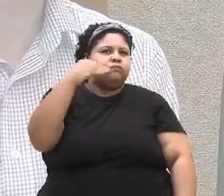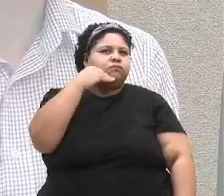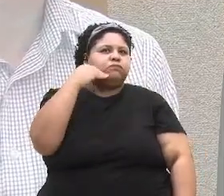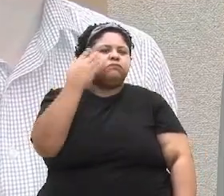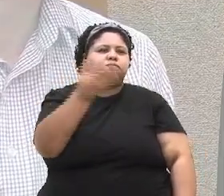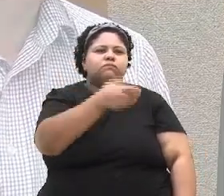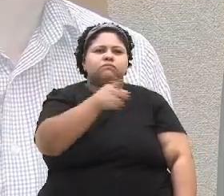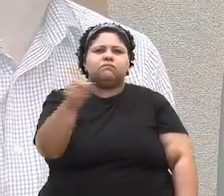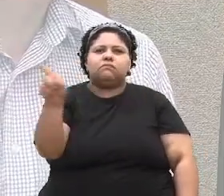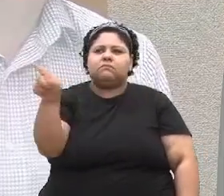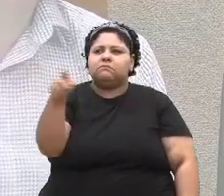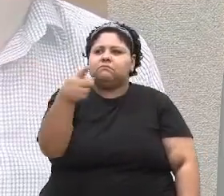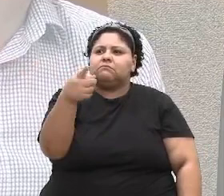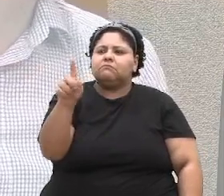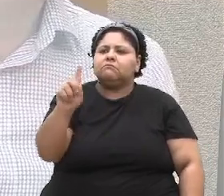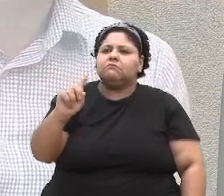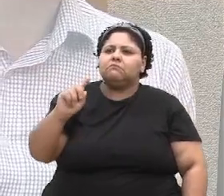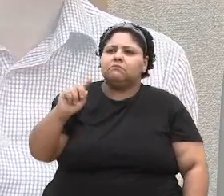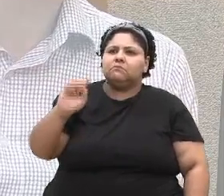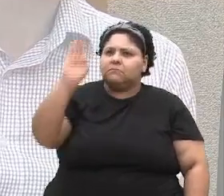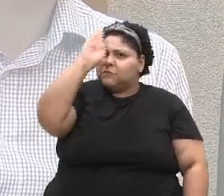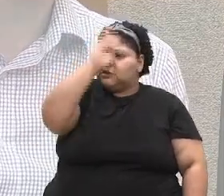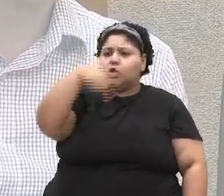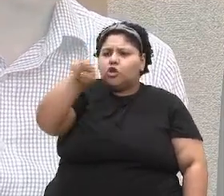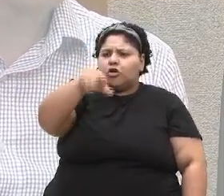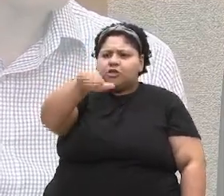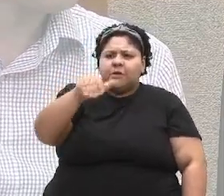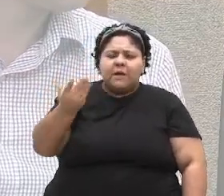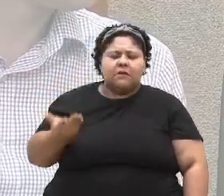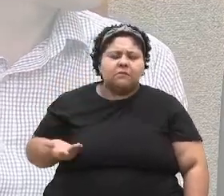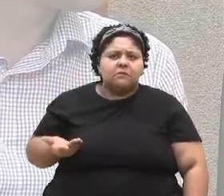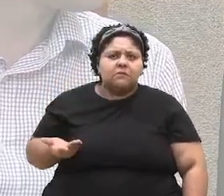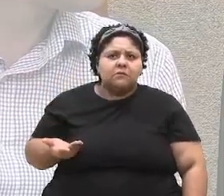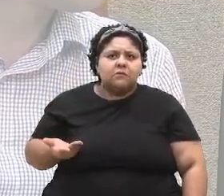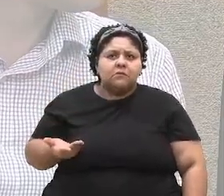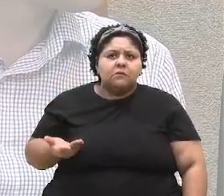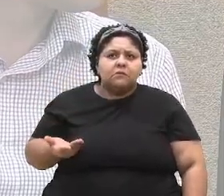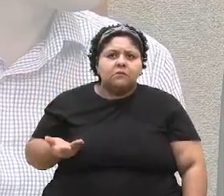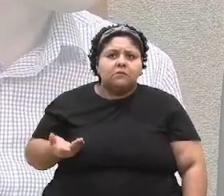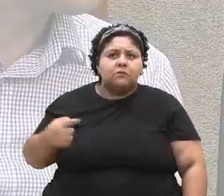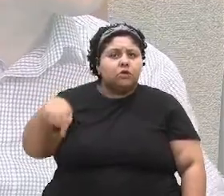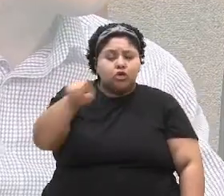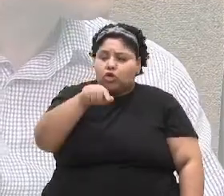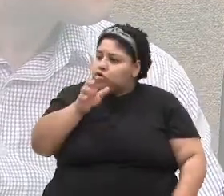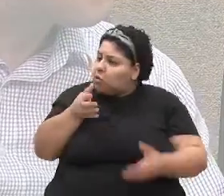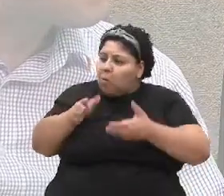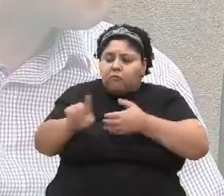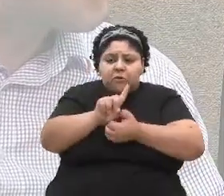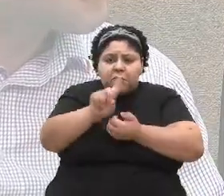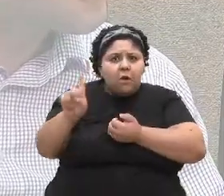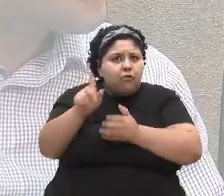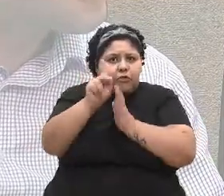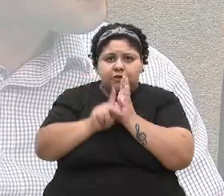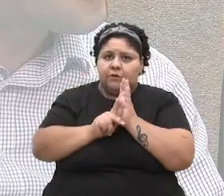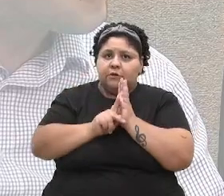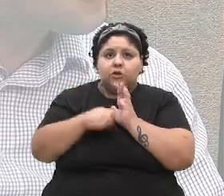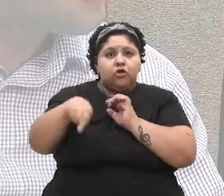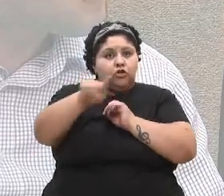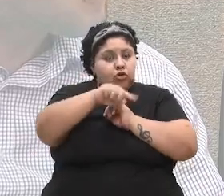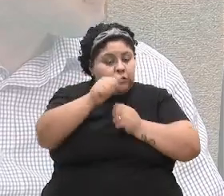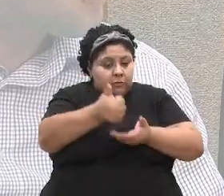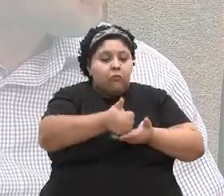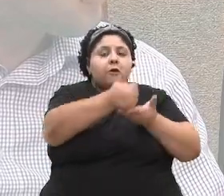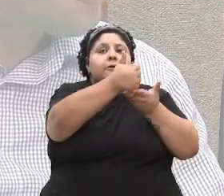Bortola, Bressan, nós não fomos chamados. E nem por isso nós somos contra o projeto. Nós somos a